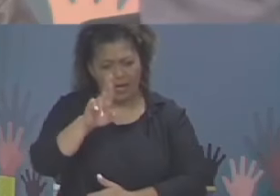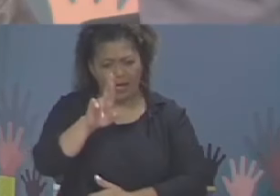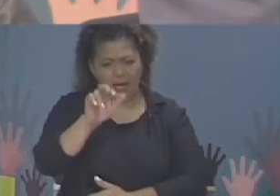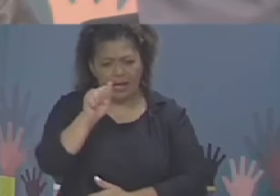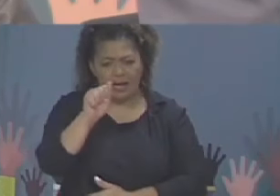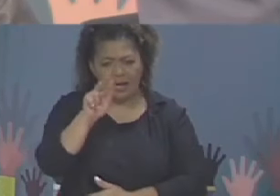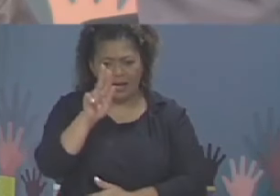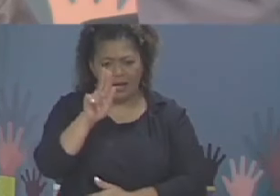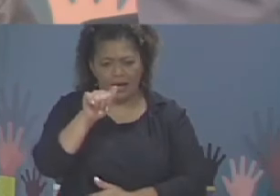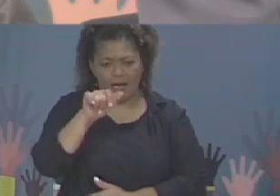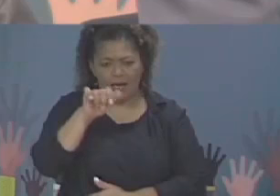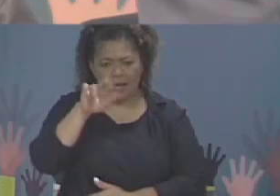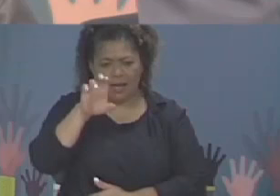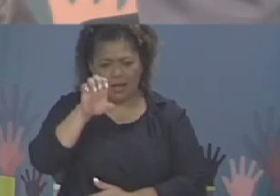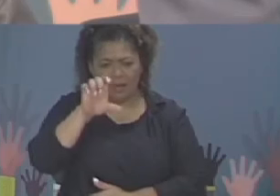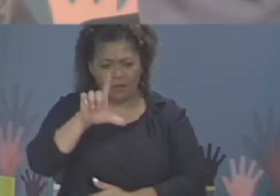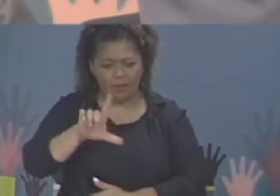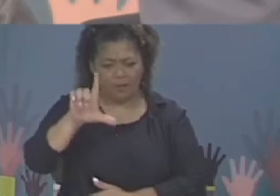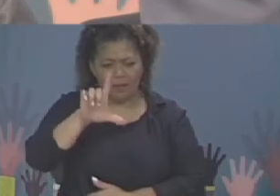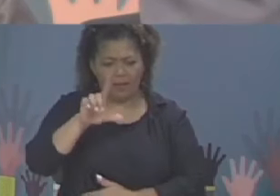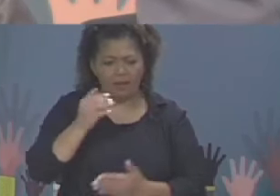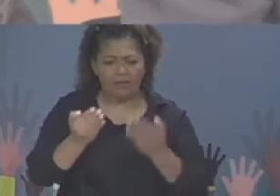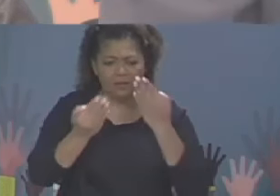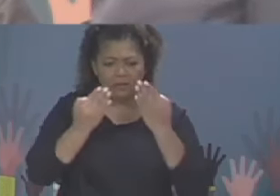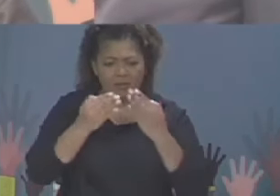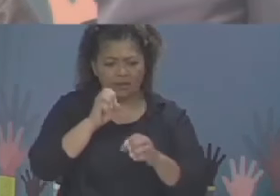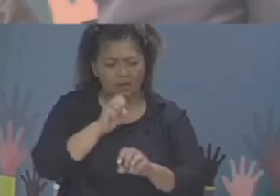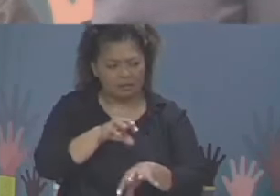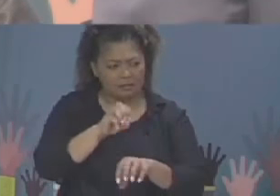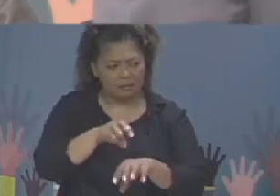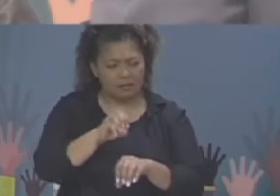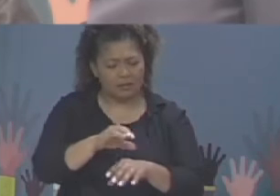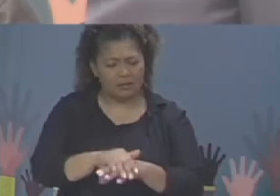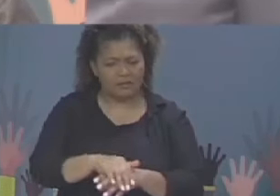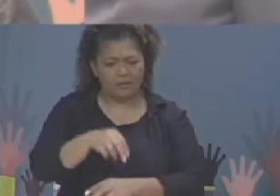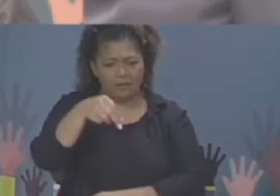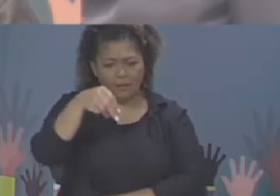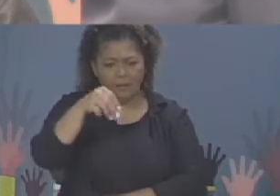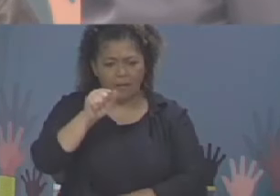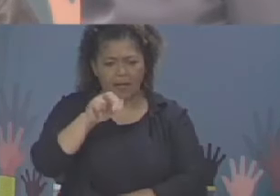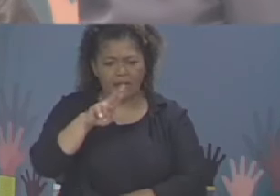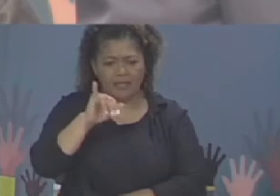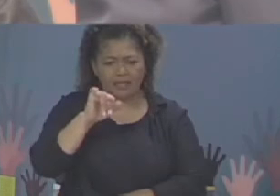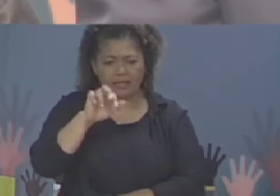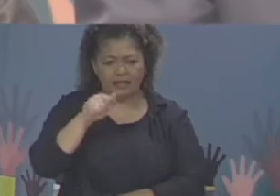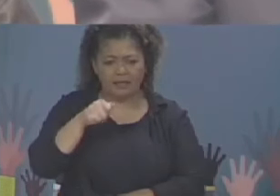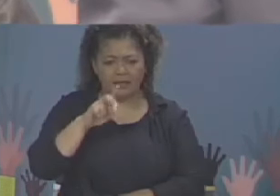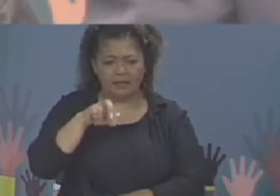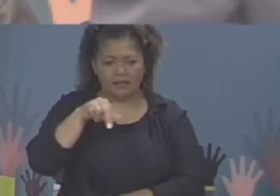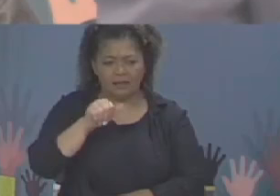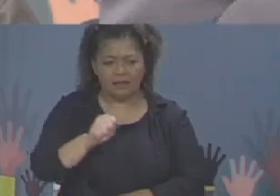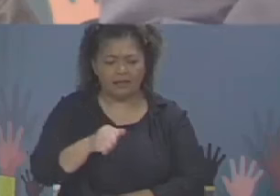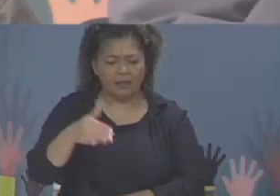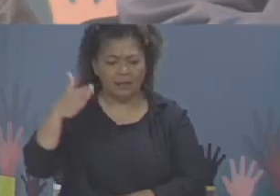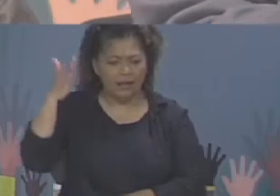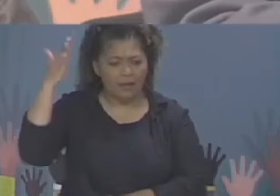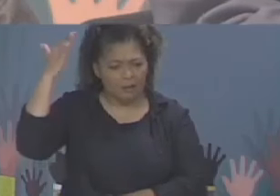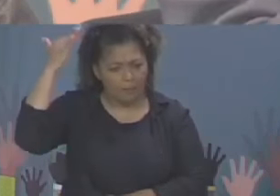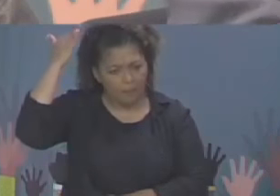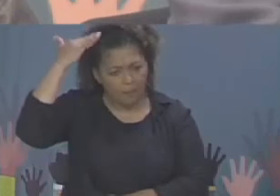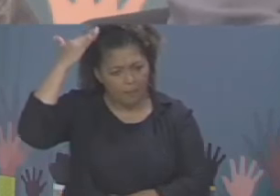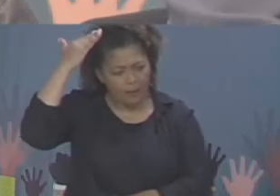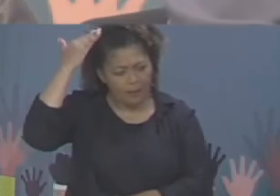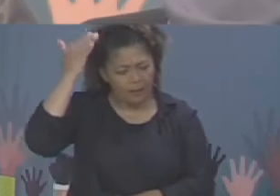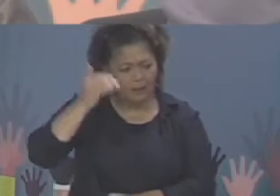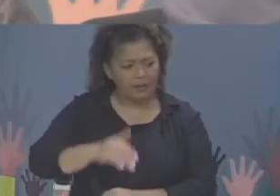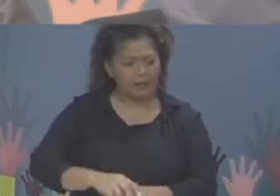é a professora Raquel Guzzo, é da área da Psicologia da Educação. A Mariana, do Paraná, Mariana Bacelar, ela é da Psicologia Organizacional